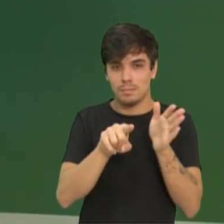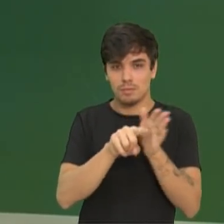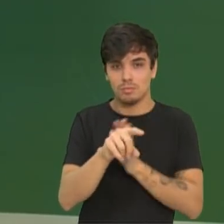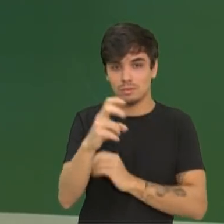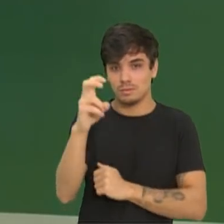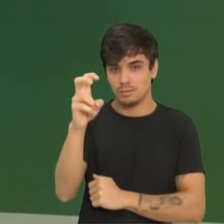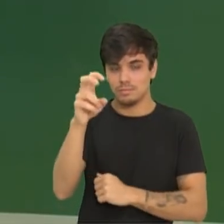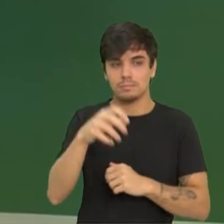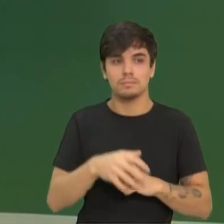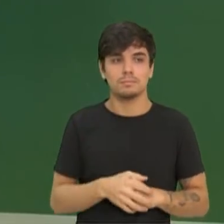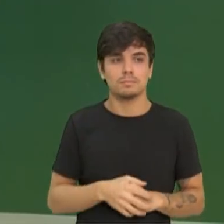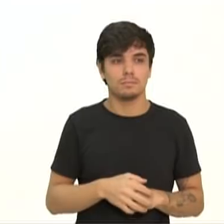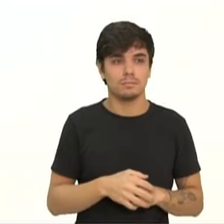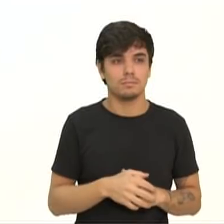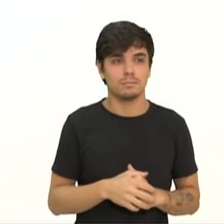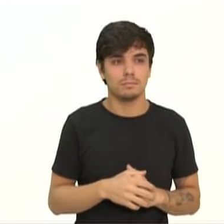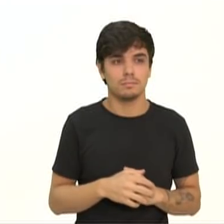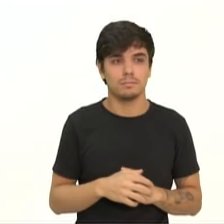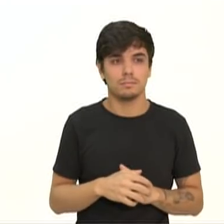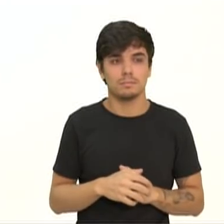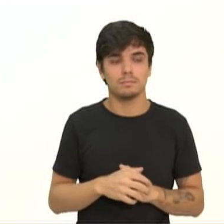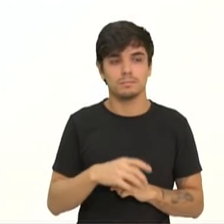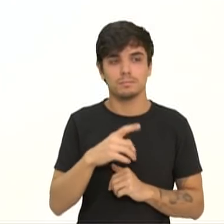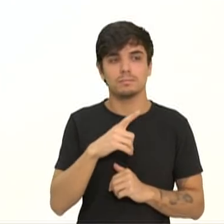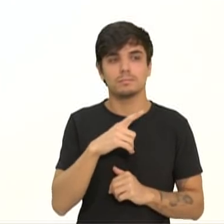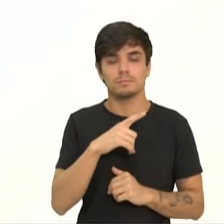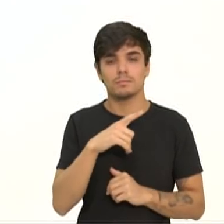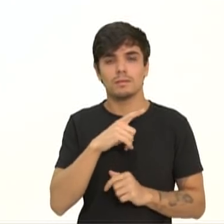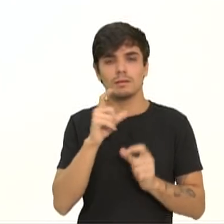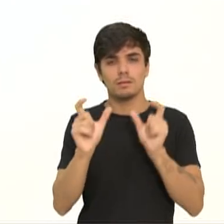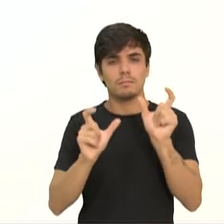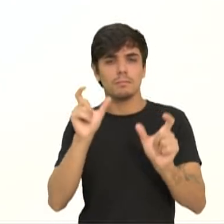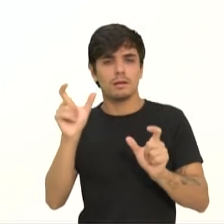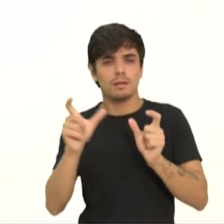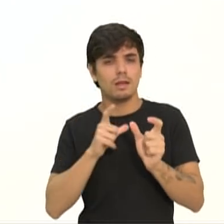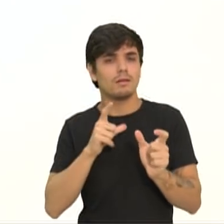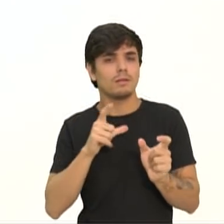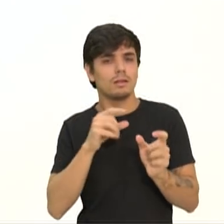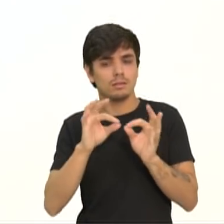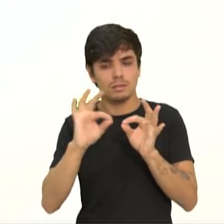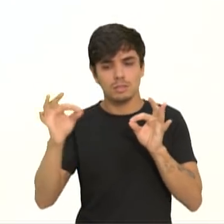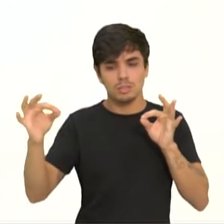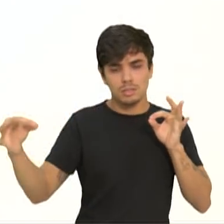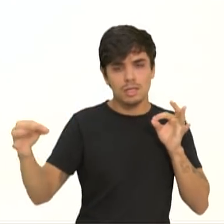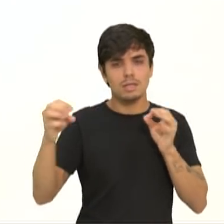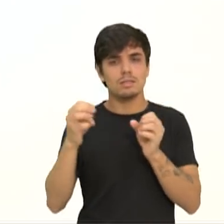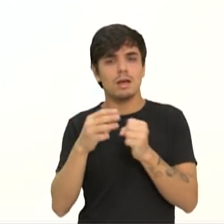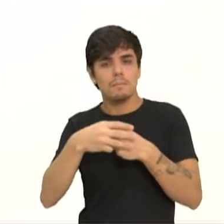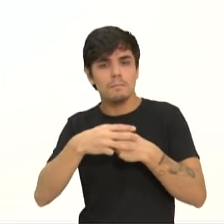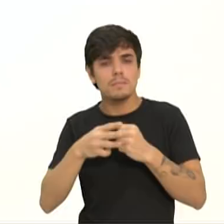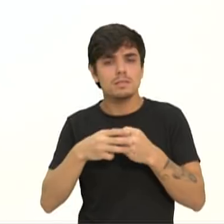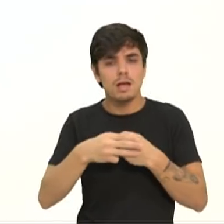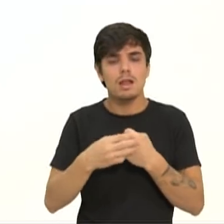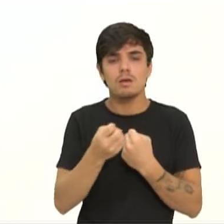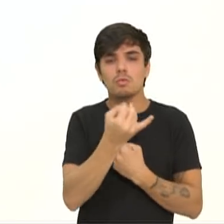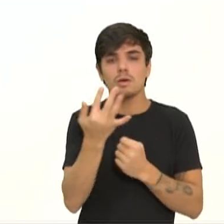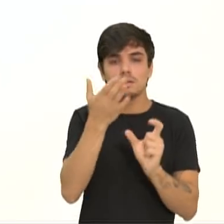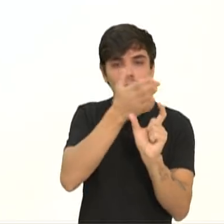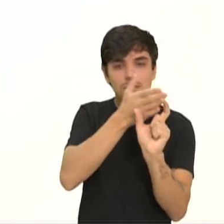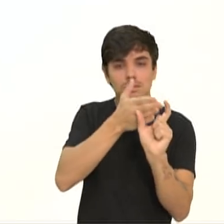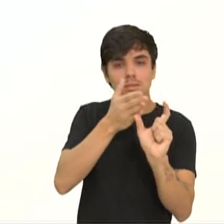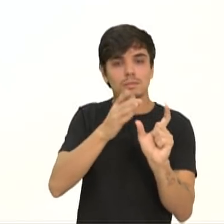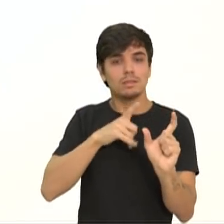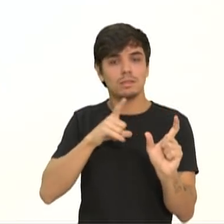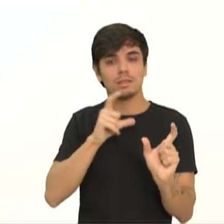5. Temos as palavras aqui, distância, mistérios, quantas sílabas tem cada palavra, em